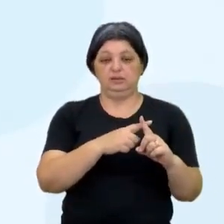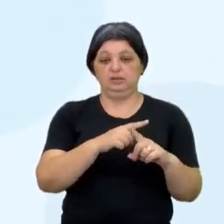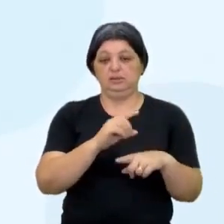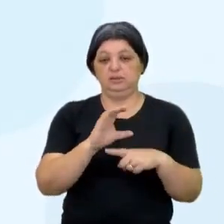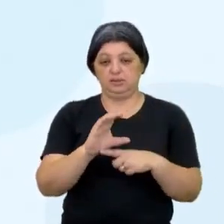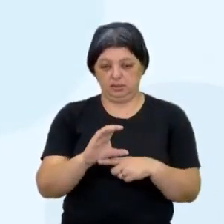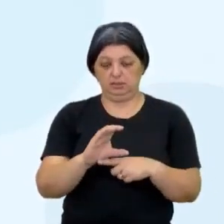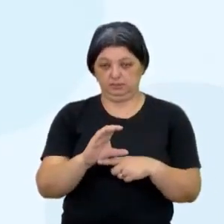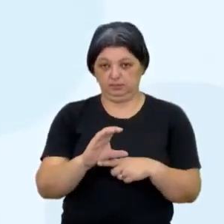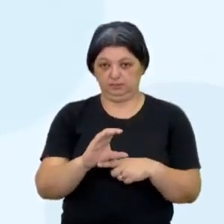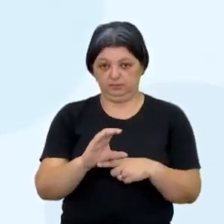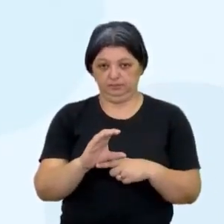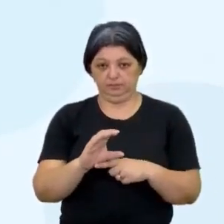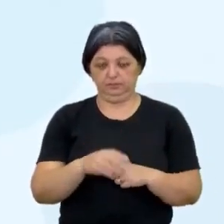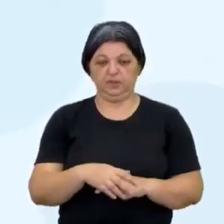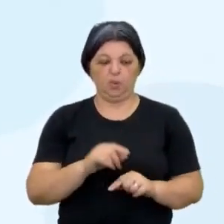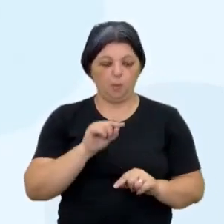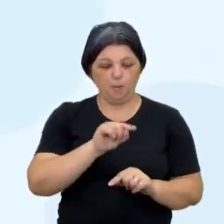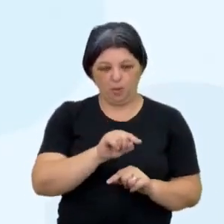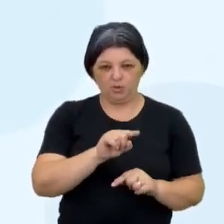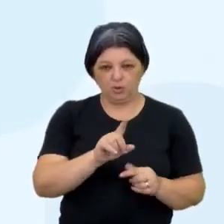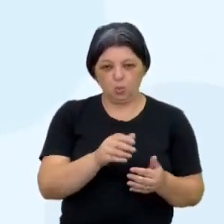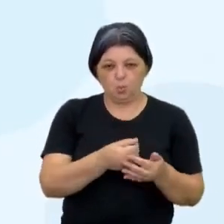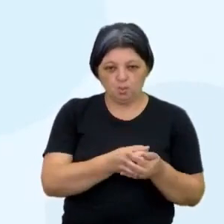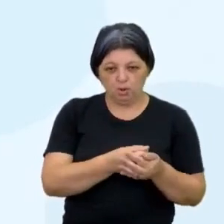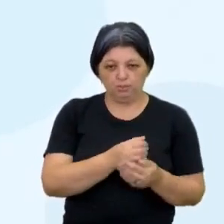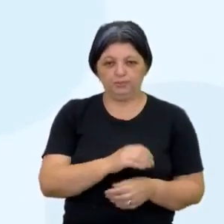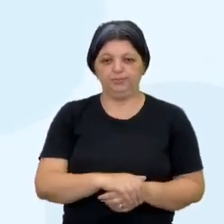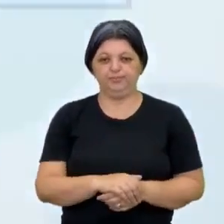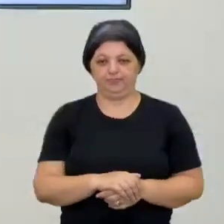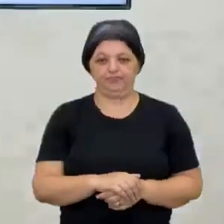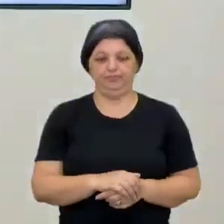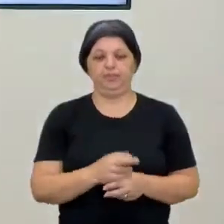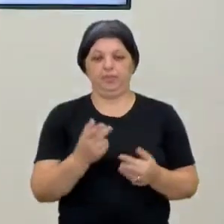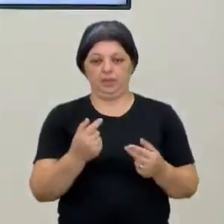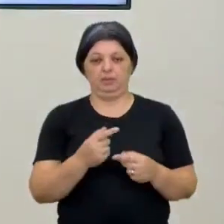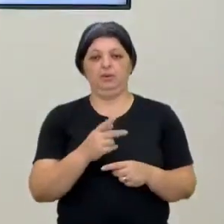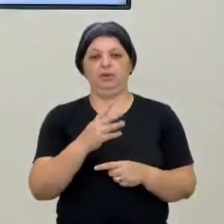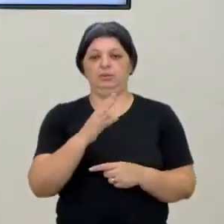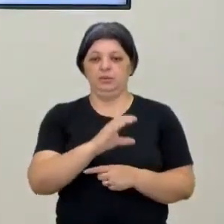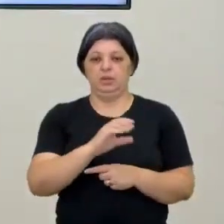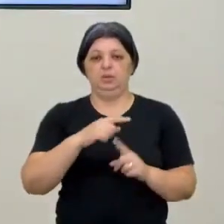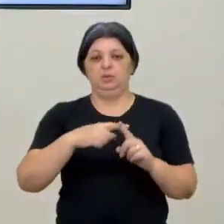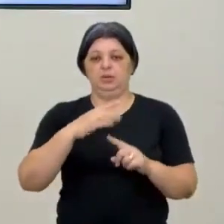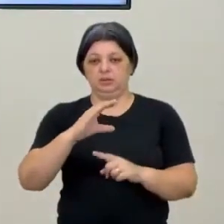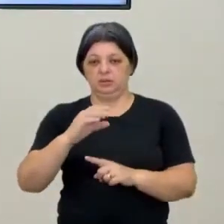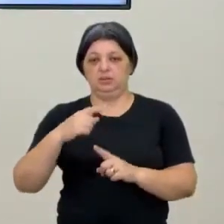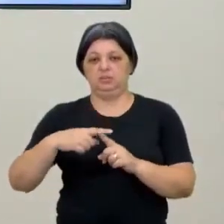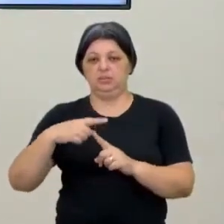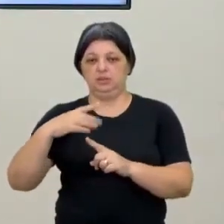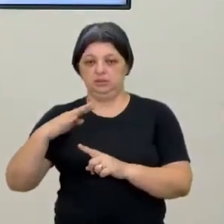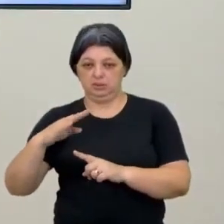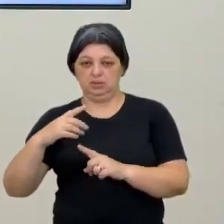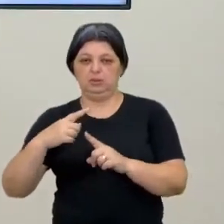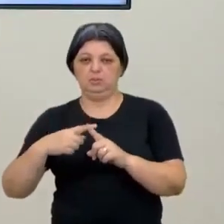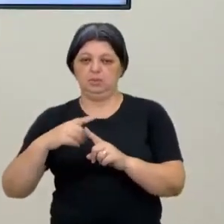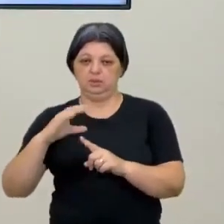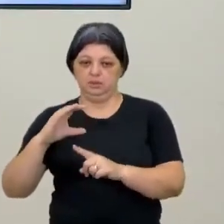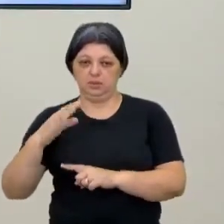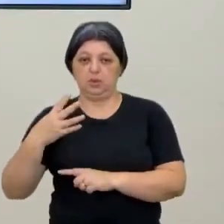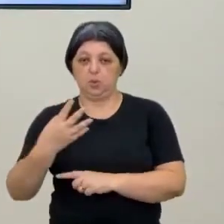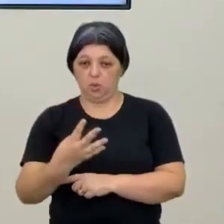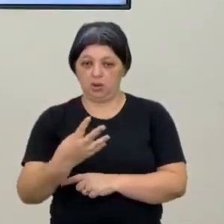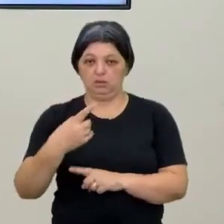estão multiplicando, né? Ou a mesma coisa de fazer C mais C mais C 4 vezes. Então, eu vou passar o 4 por outro lado